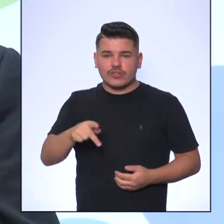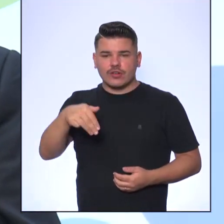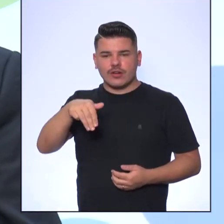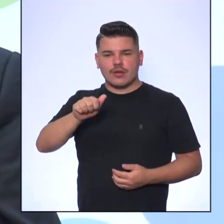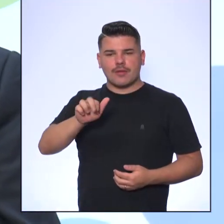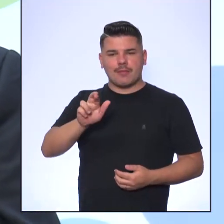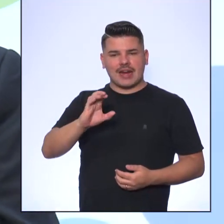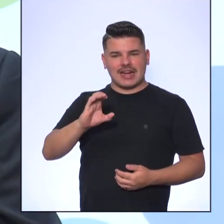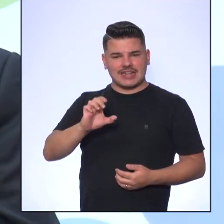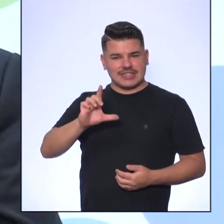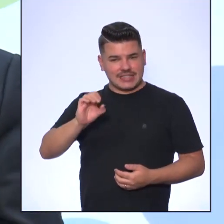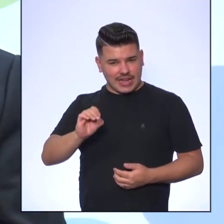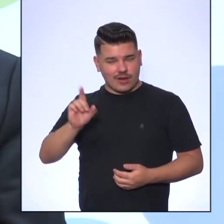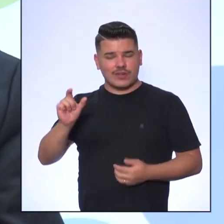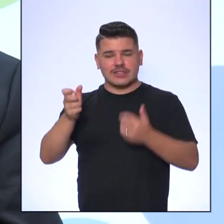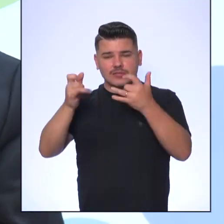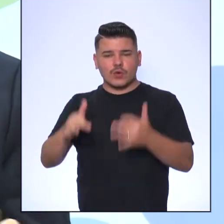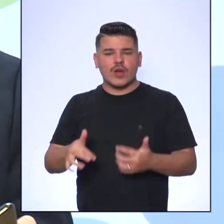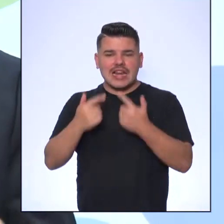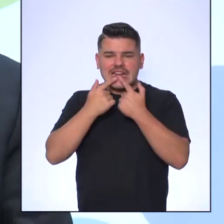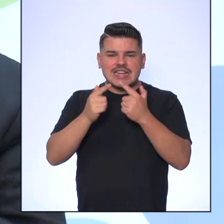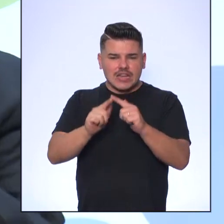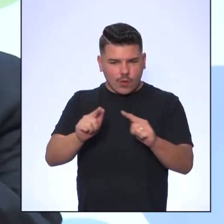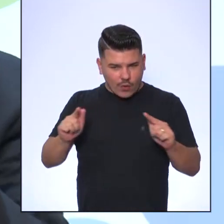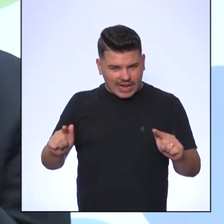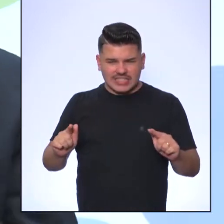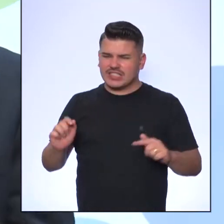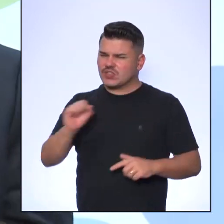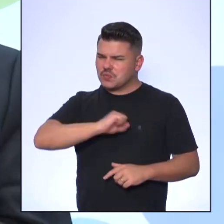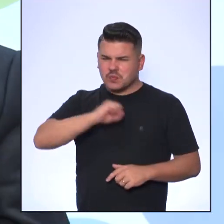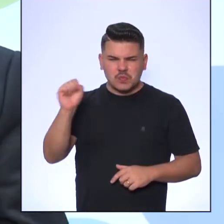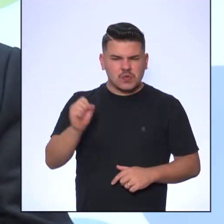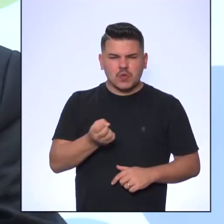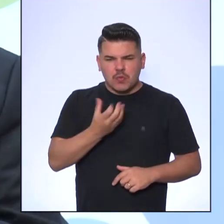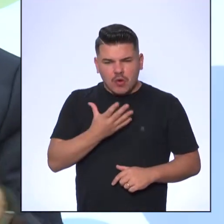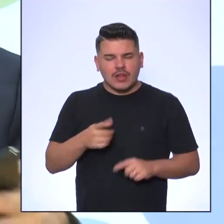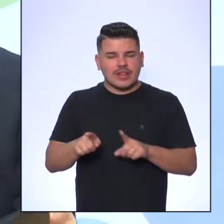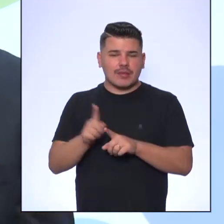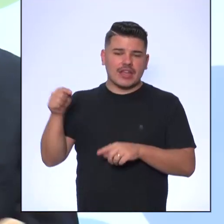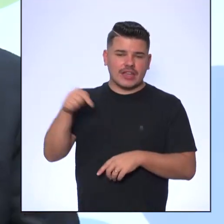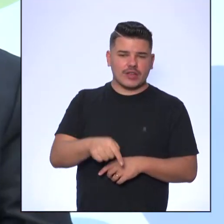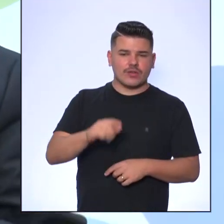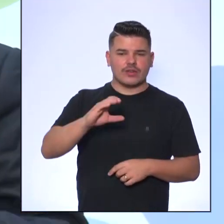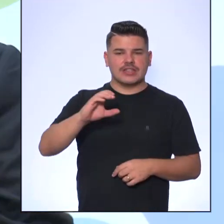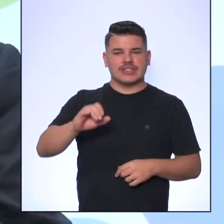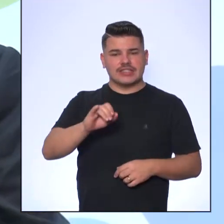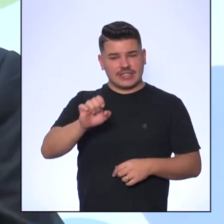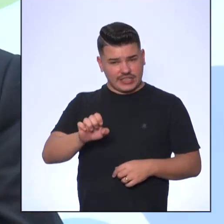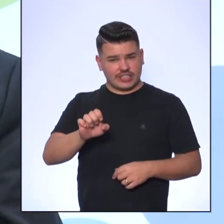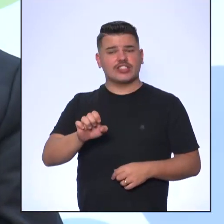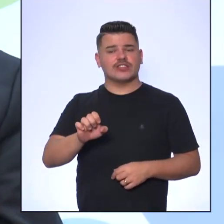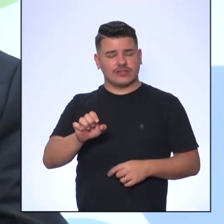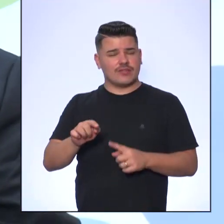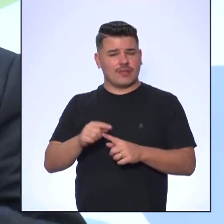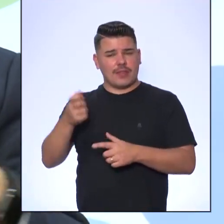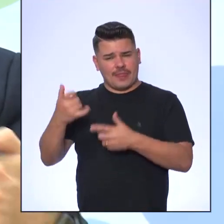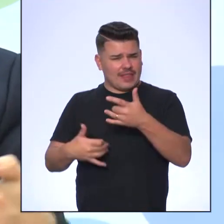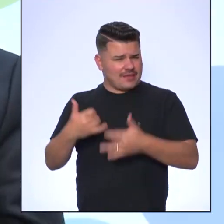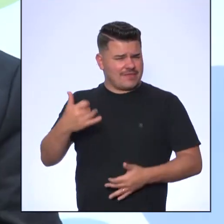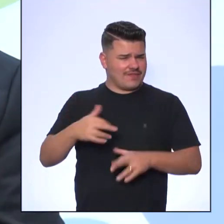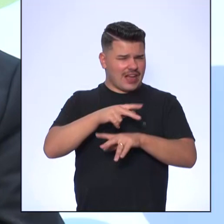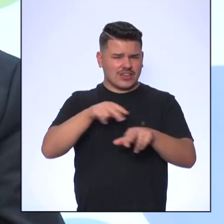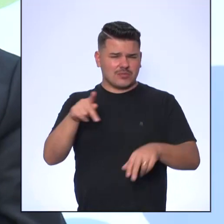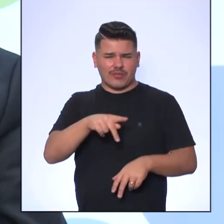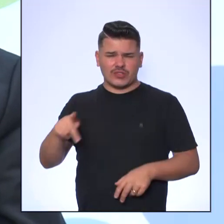Marcelo, de linguagens, que foi muito bacana. Hoje tivemos aqui o Seide, que também vai ser um dos professores que vai estar colaborando, entre outros